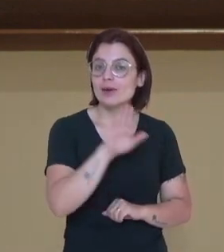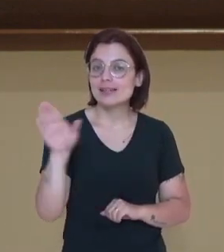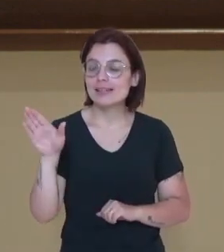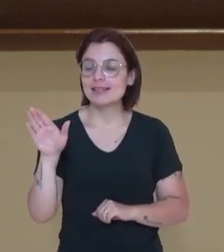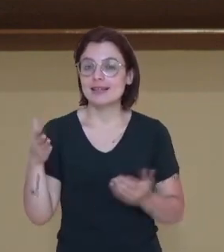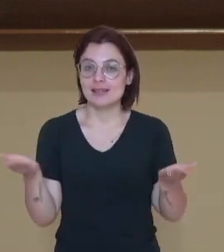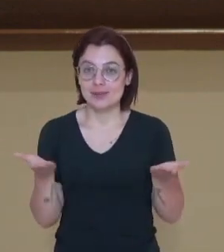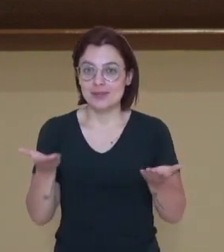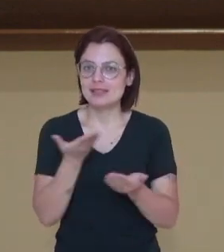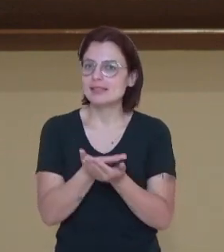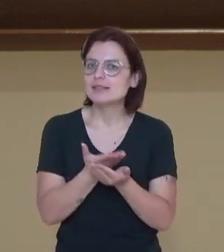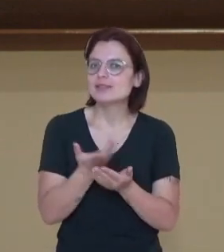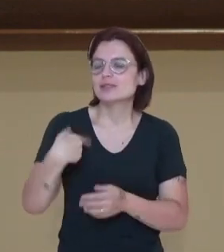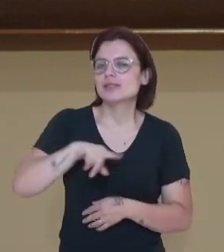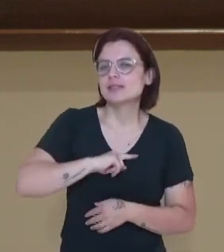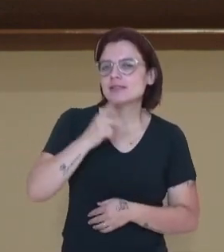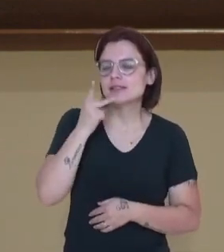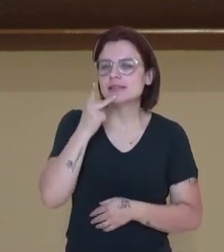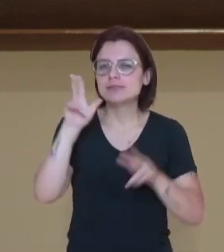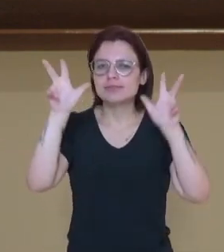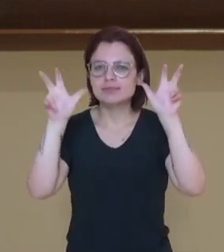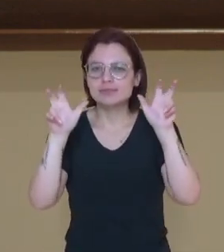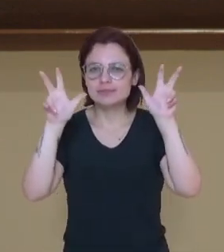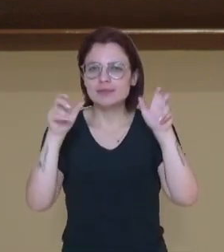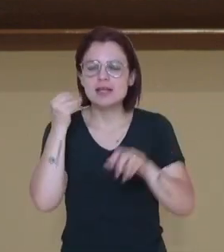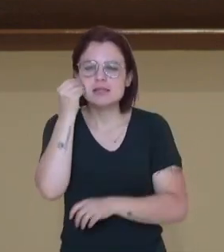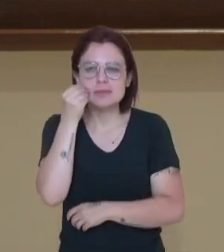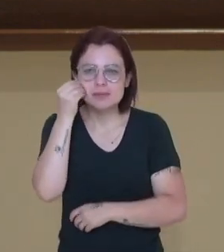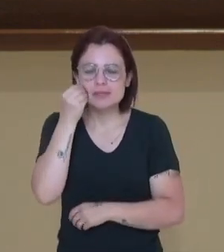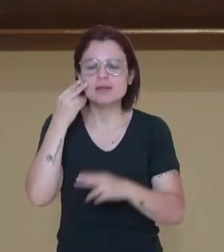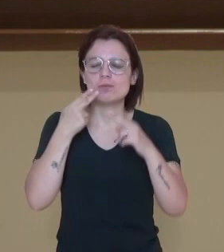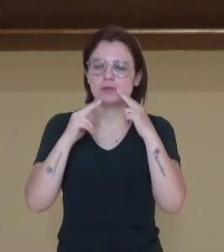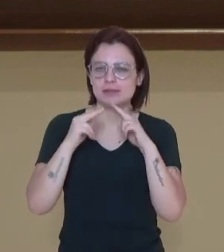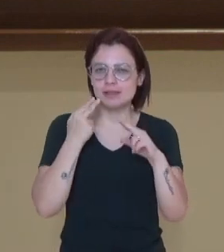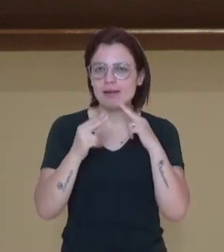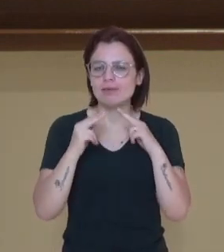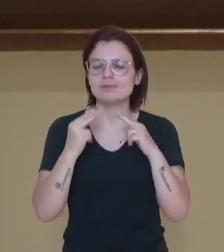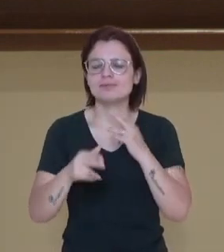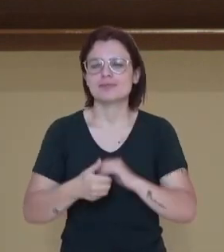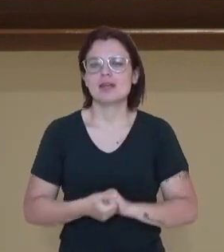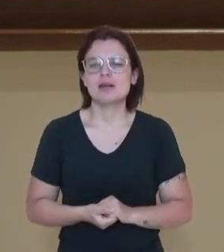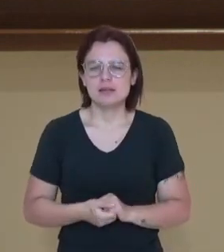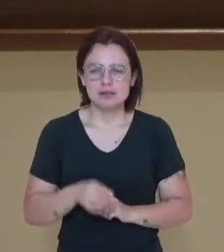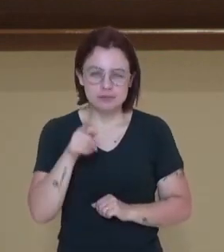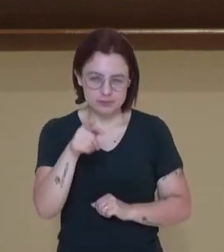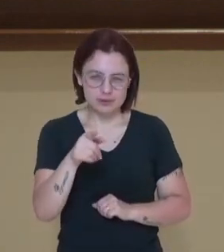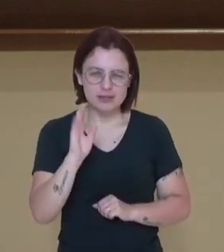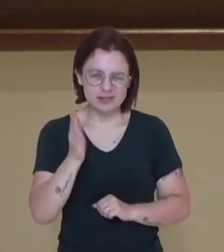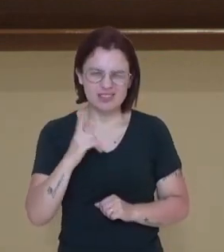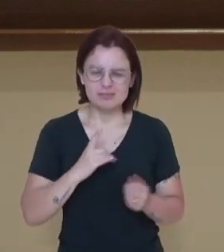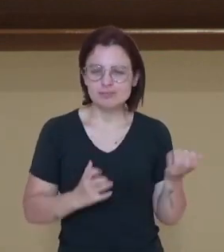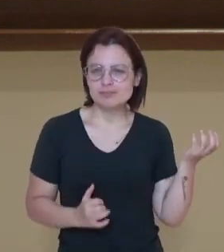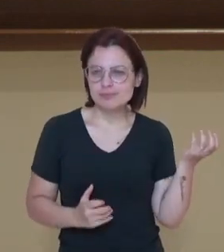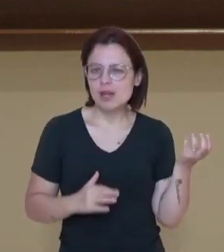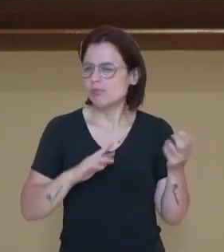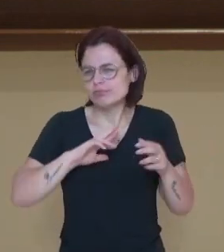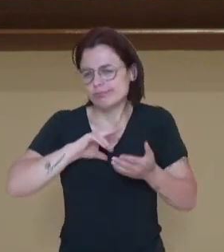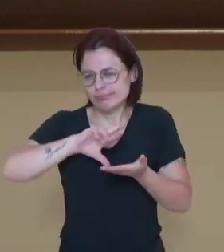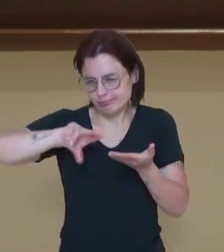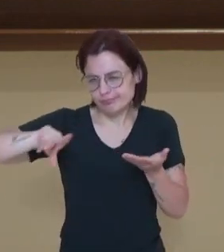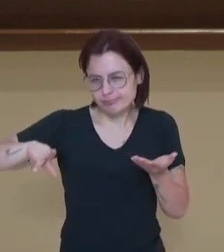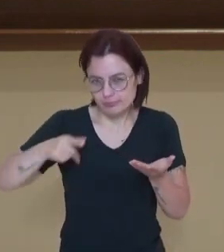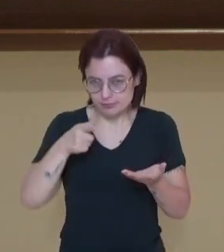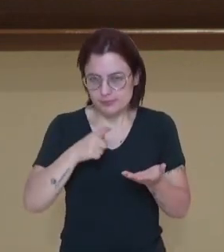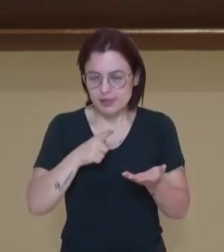Olá! Nesta aula nós iremos falar sobre experimentação musical. Você toca algum instrumento musical? Você